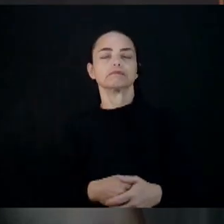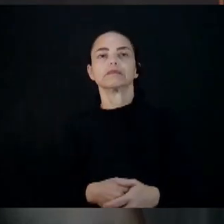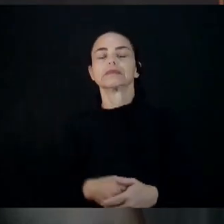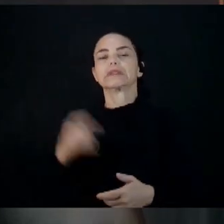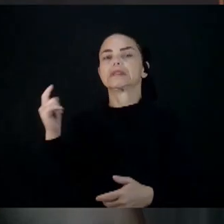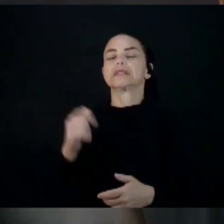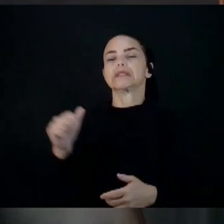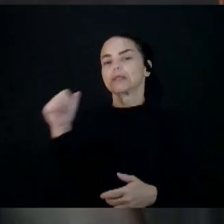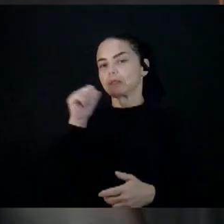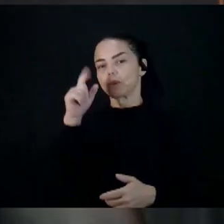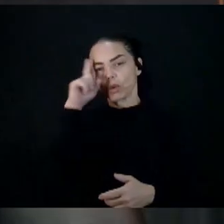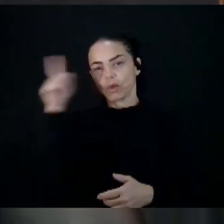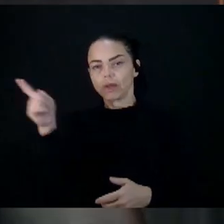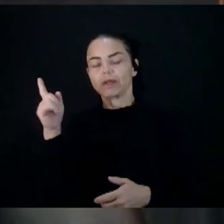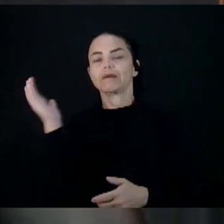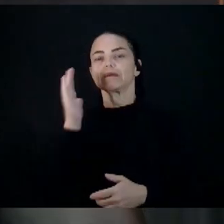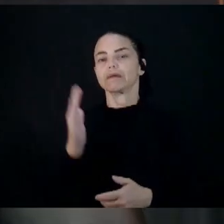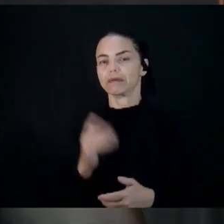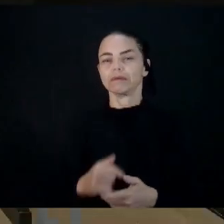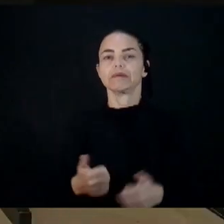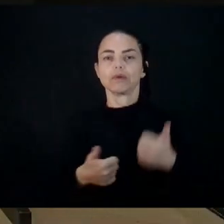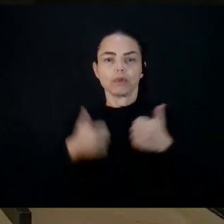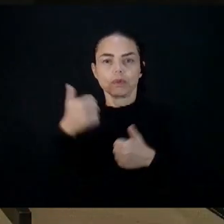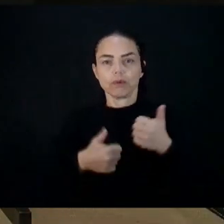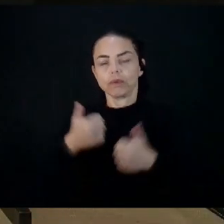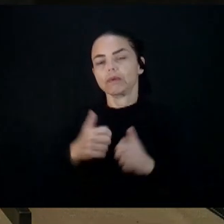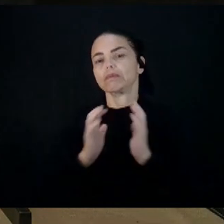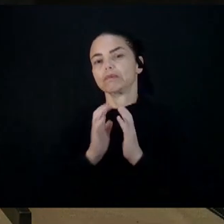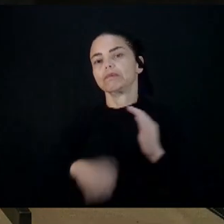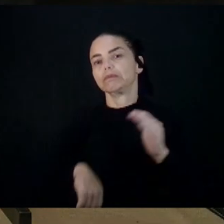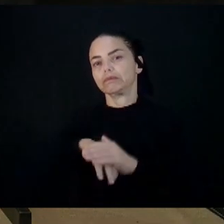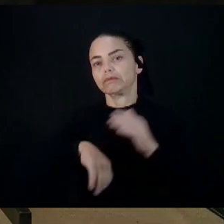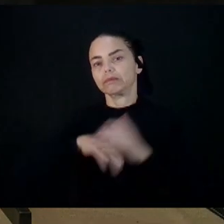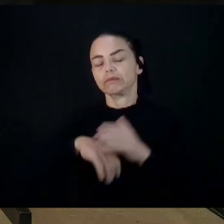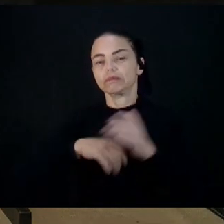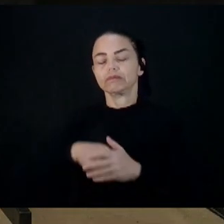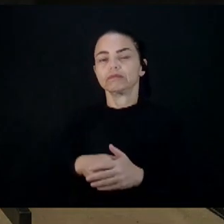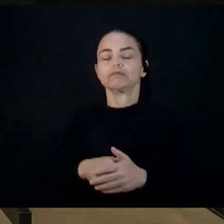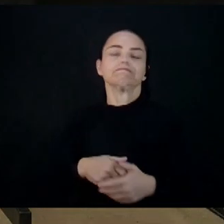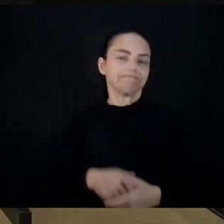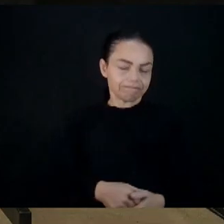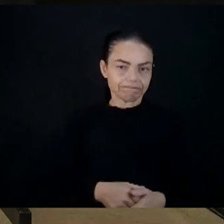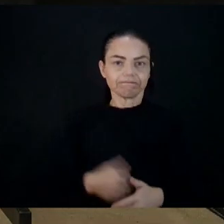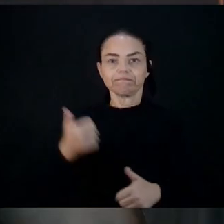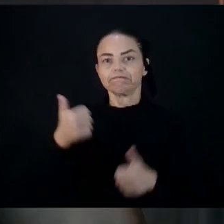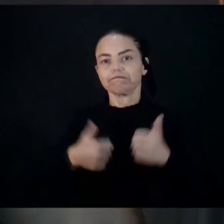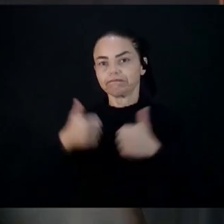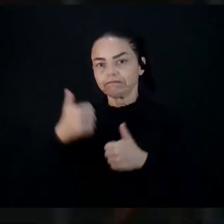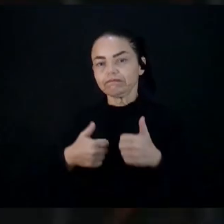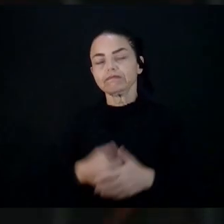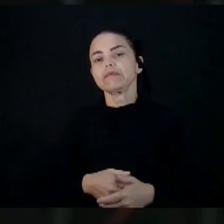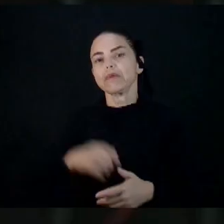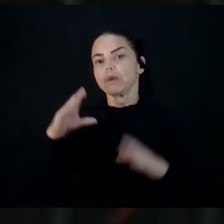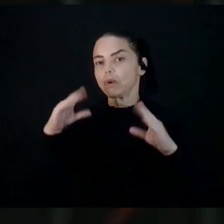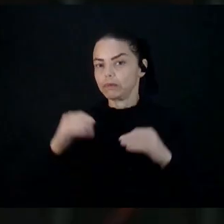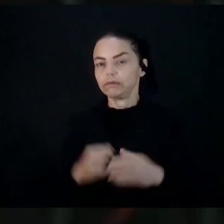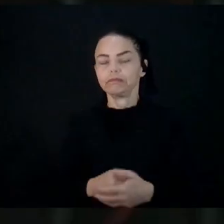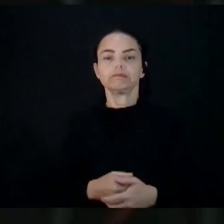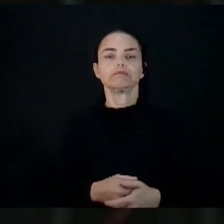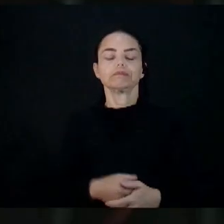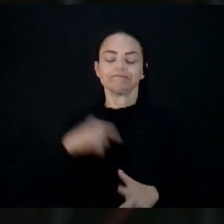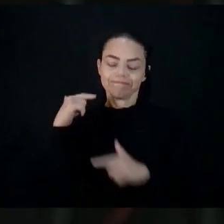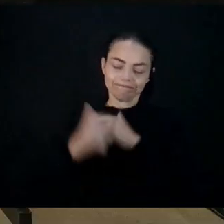só no dia que o Brasil for jogar, né? E tomar cuidado, né? Tomar cuidado porque os jogos são à noite, né? Exatamente. Aí você vai ter que dormir, vai ter que acordar. Vai ter que trabalhar no